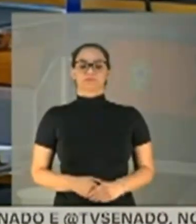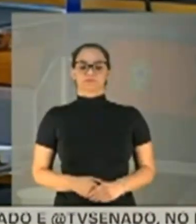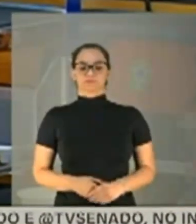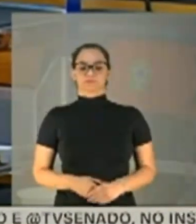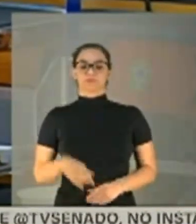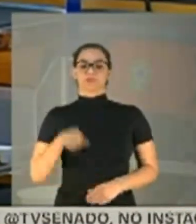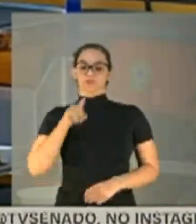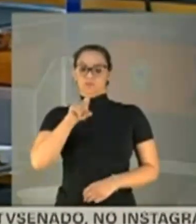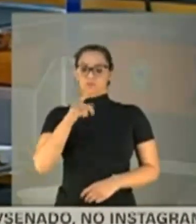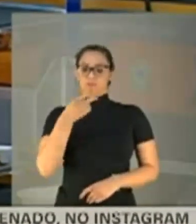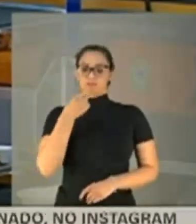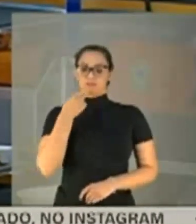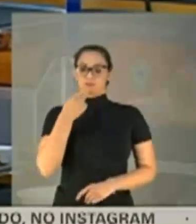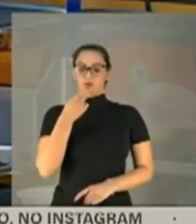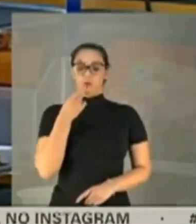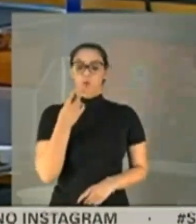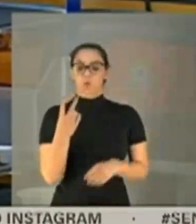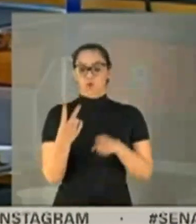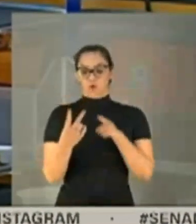que 2